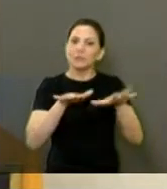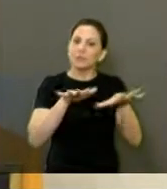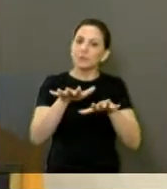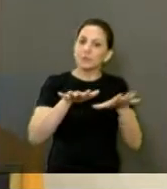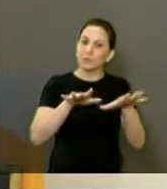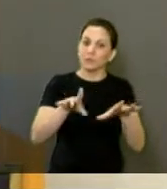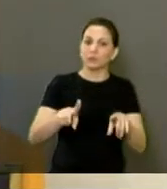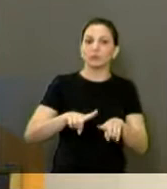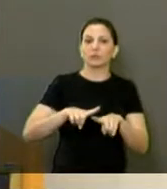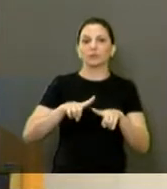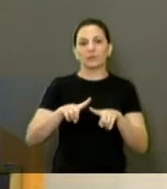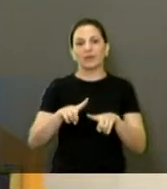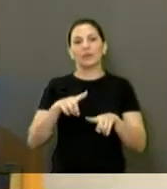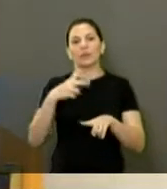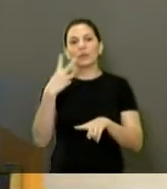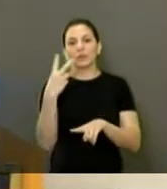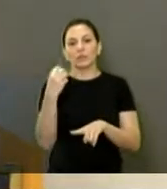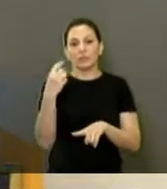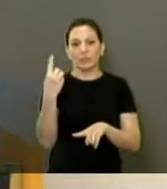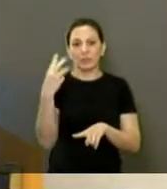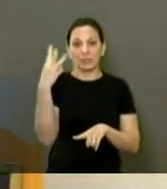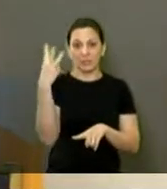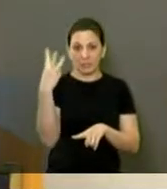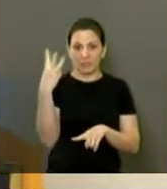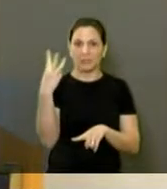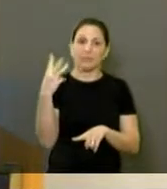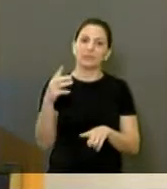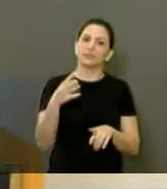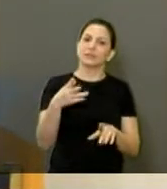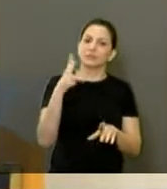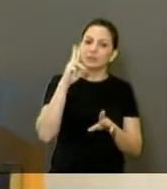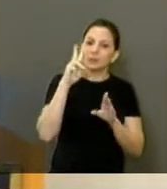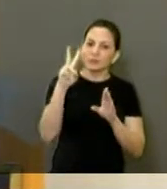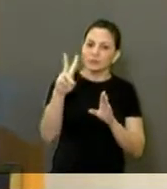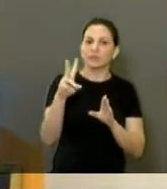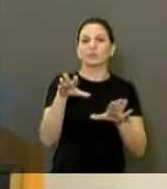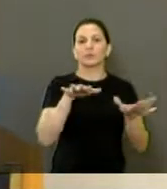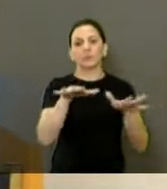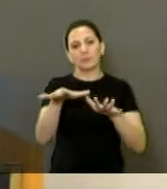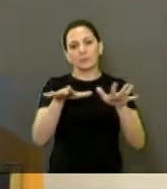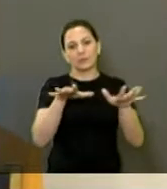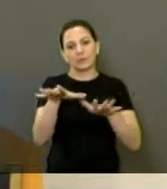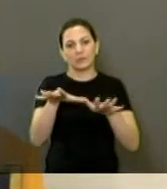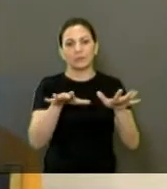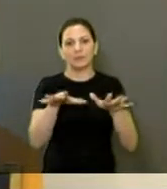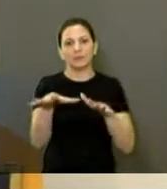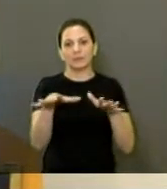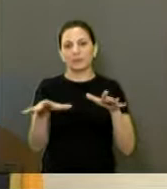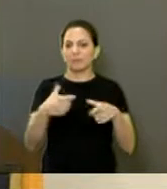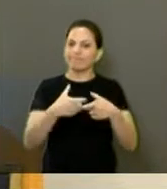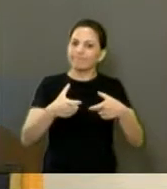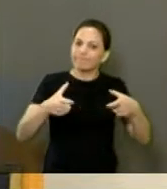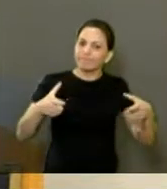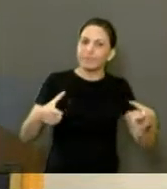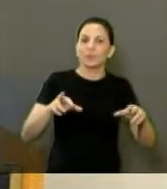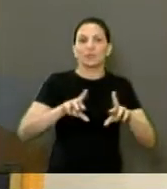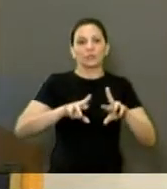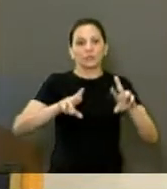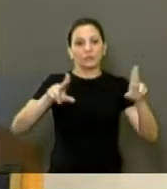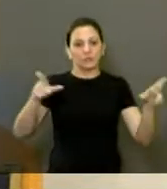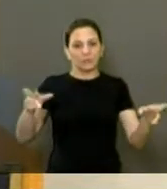crescendo. Em 2013, nós todos presenciamos uma manifestação muito grande,